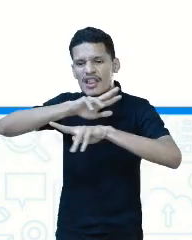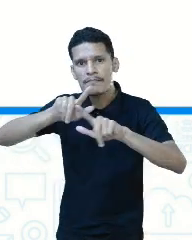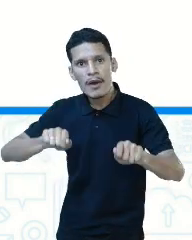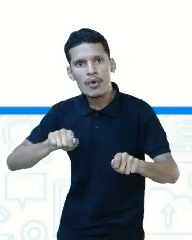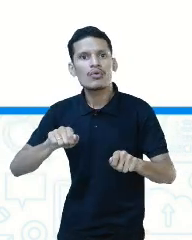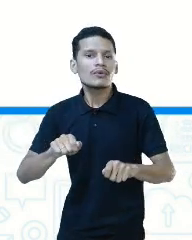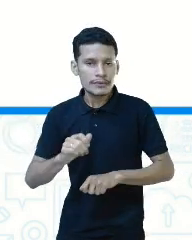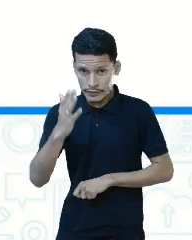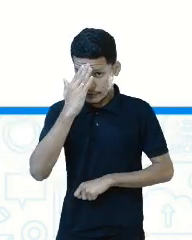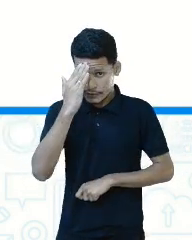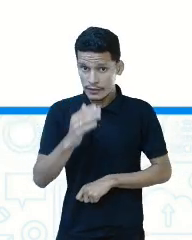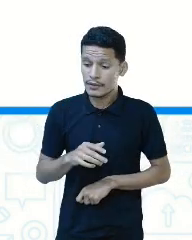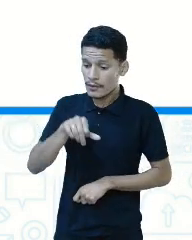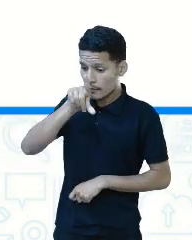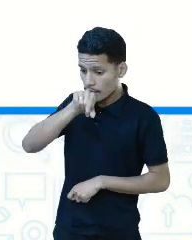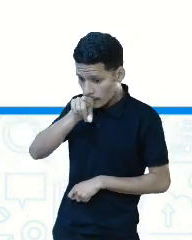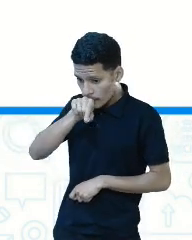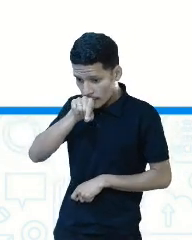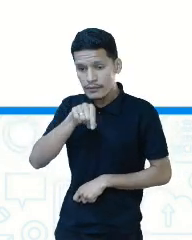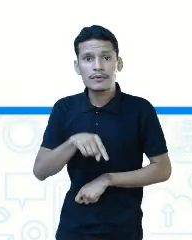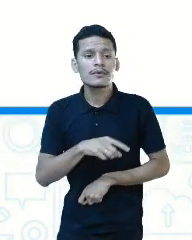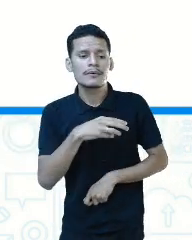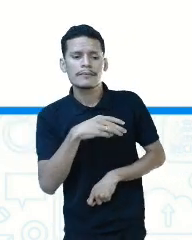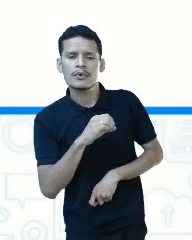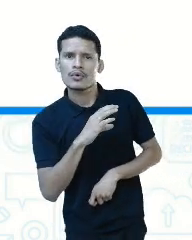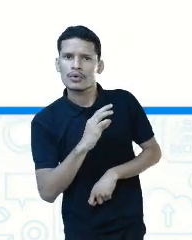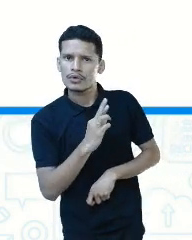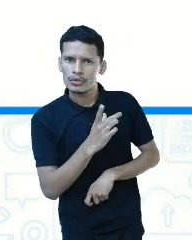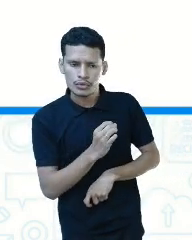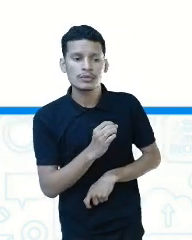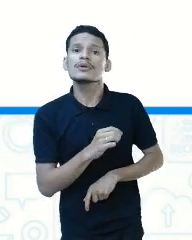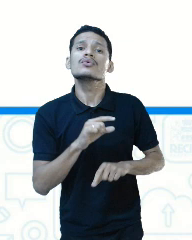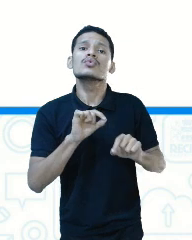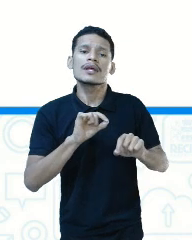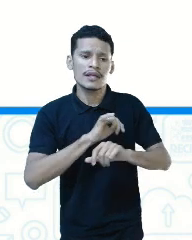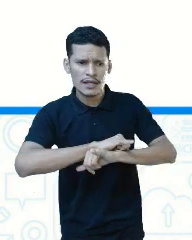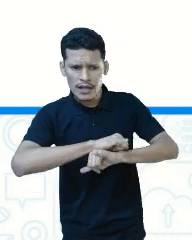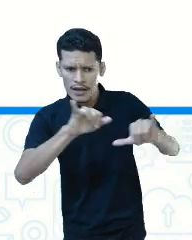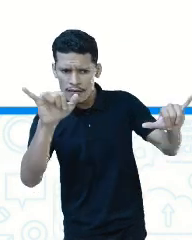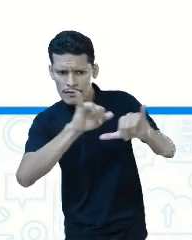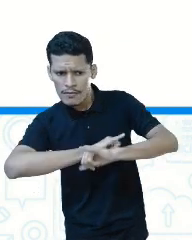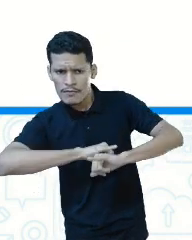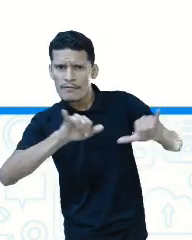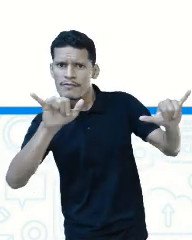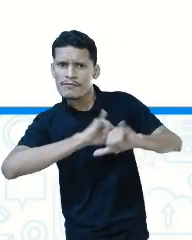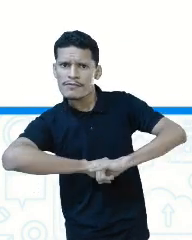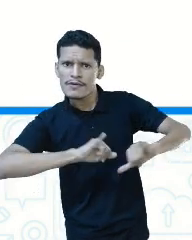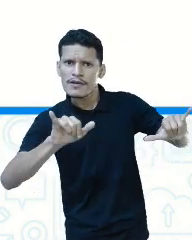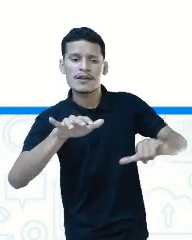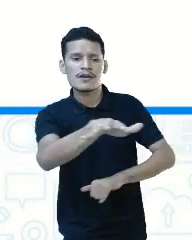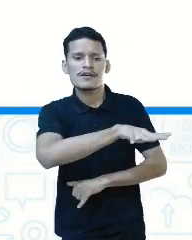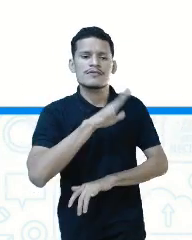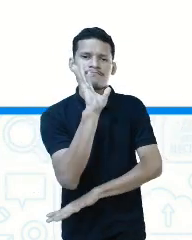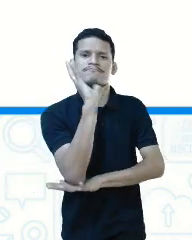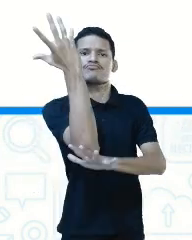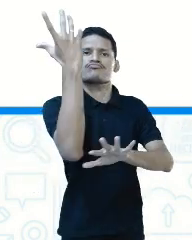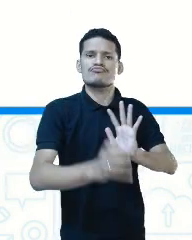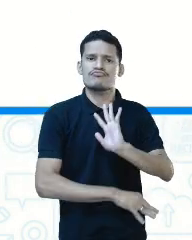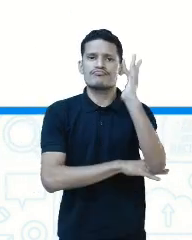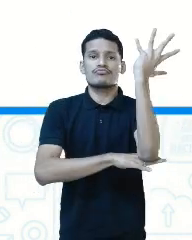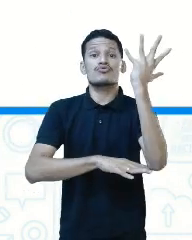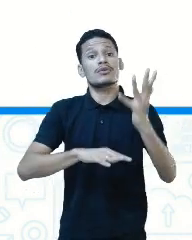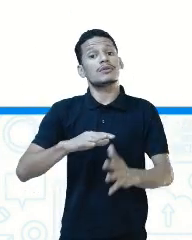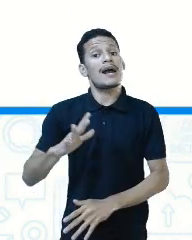Senhor Mocho foram encarregadas de avisar toda a selva. No dia seguinte, com o sol